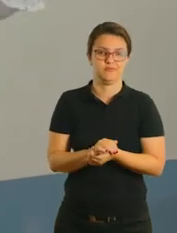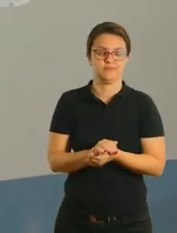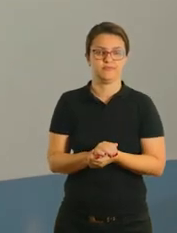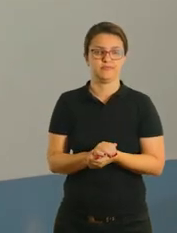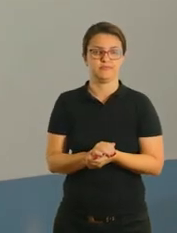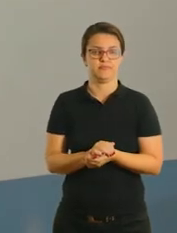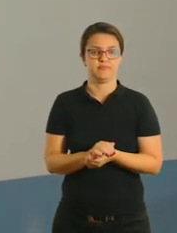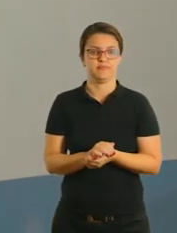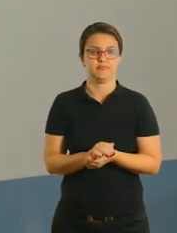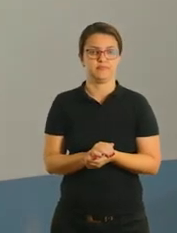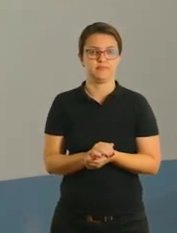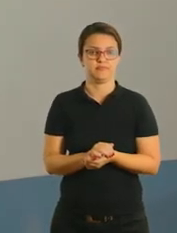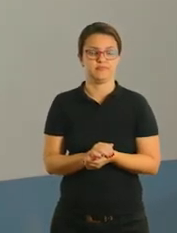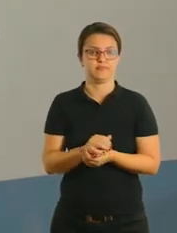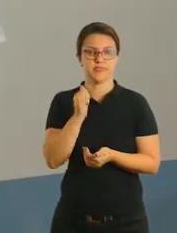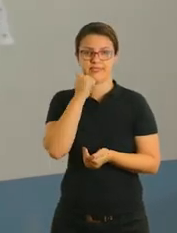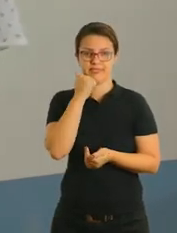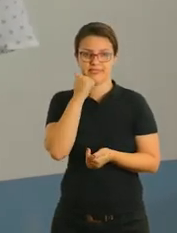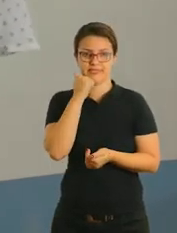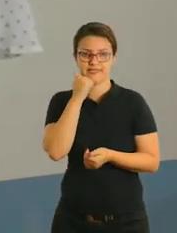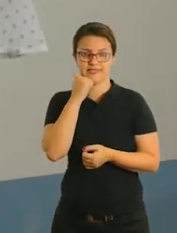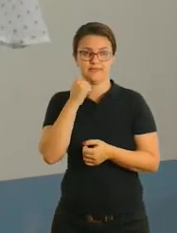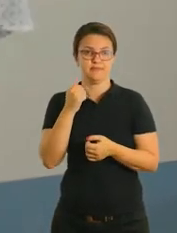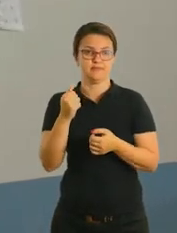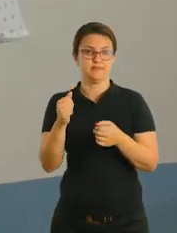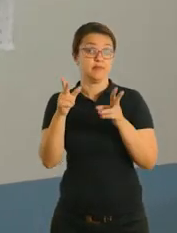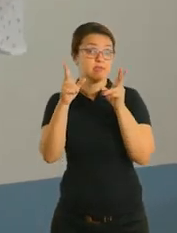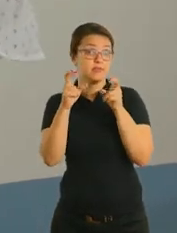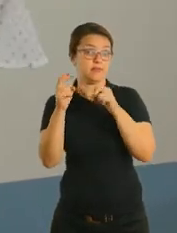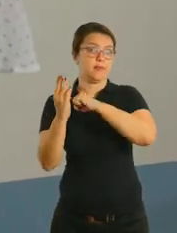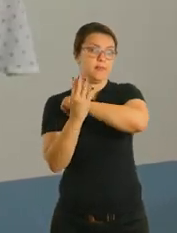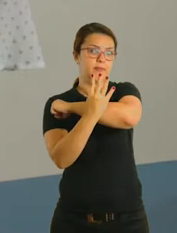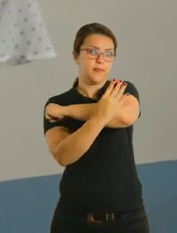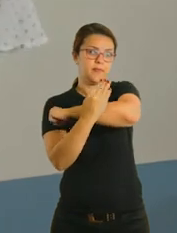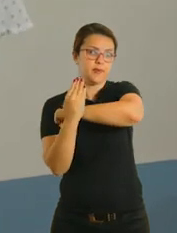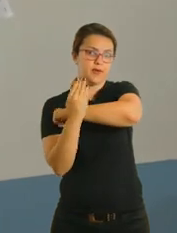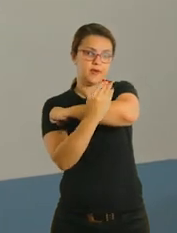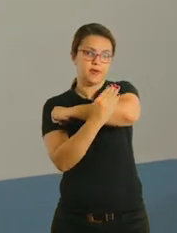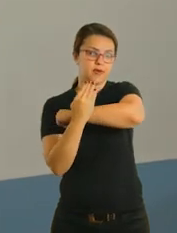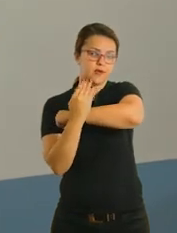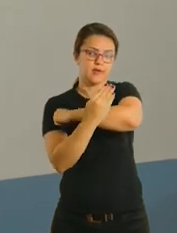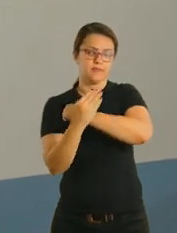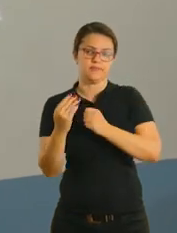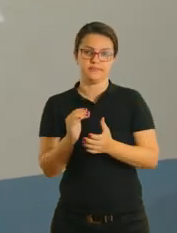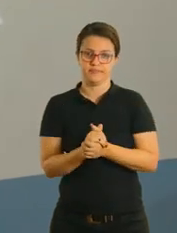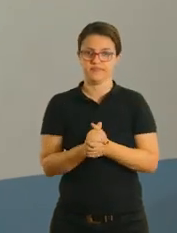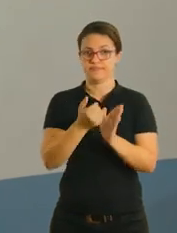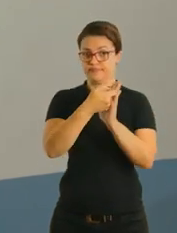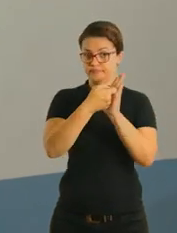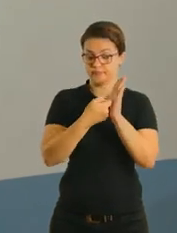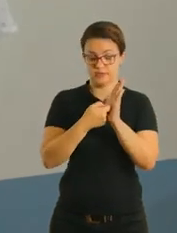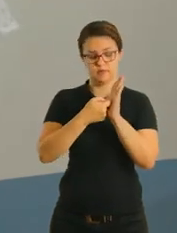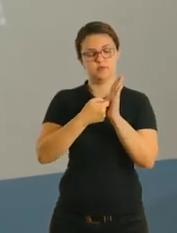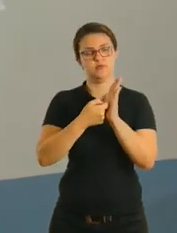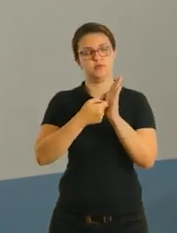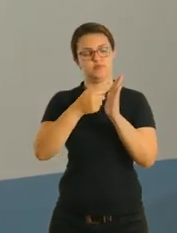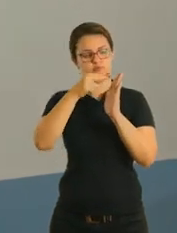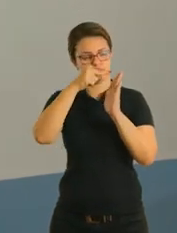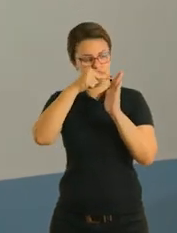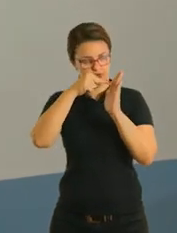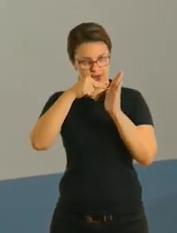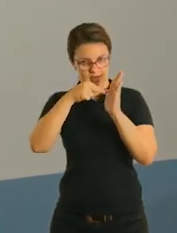a gente está falando sobre o bairro. Olha aí, mais uma coisa do nosso mundo, né? Então temos um texto, leia para a